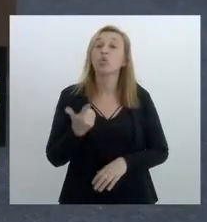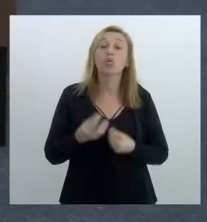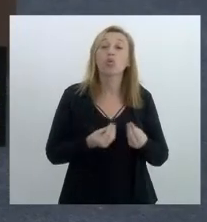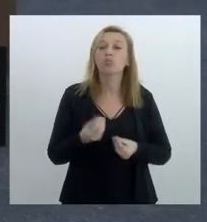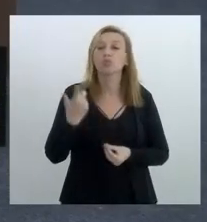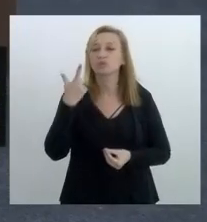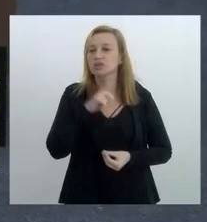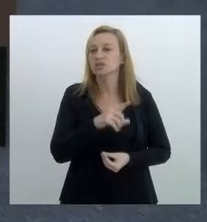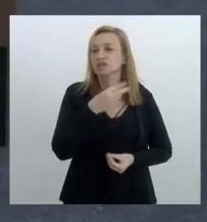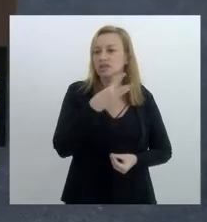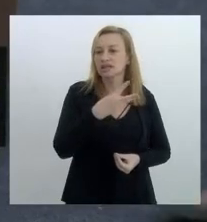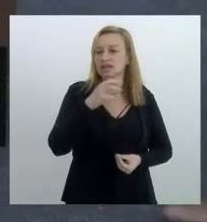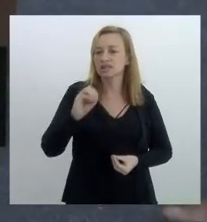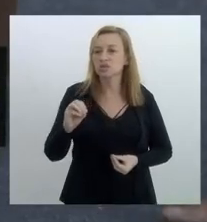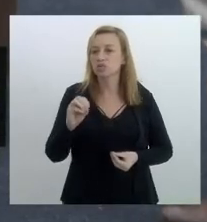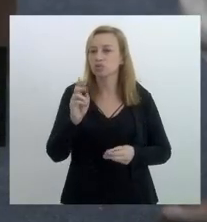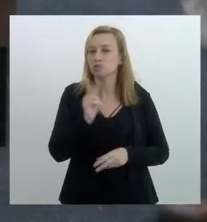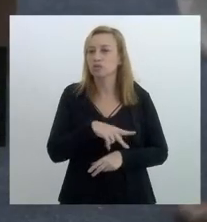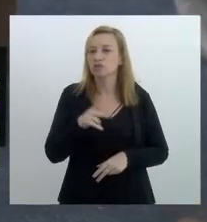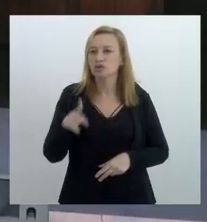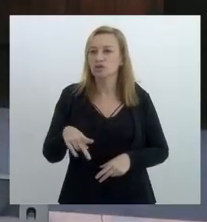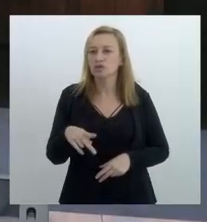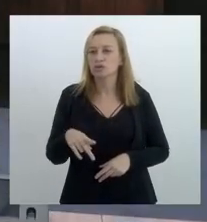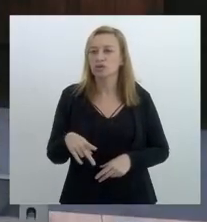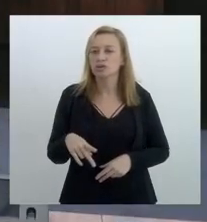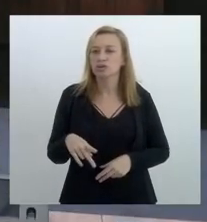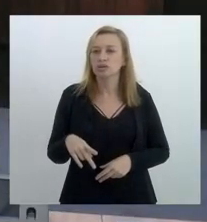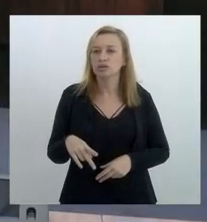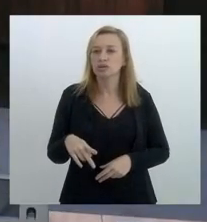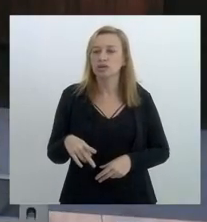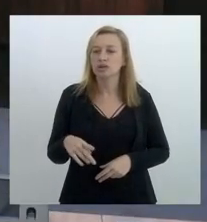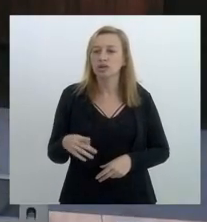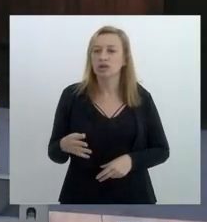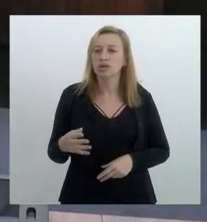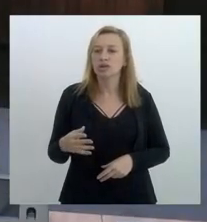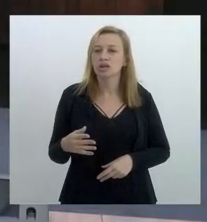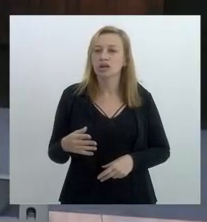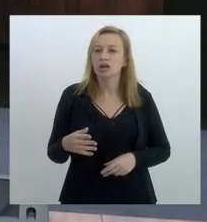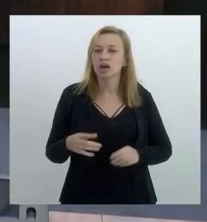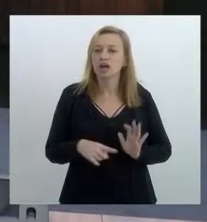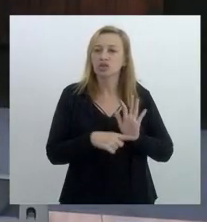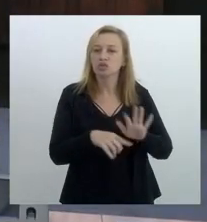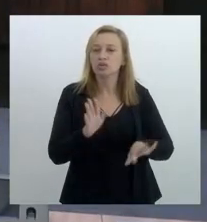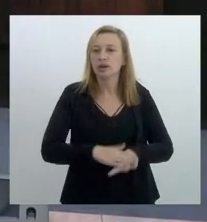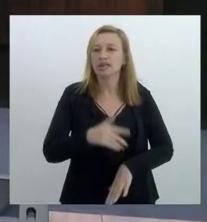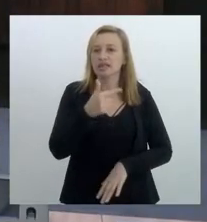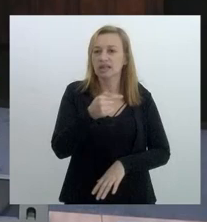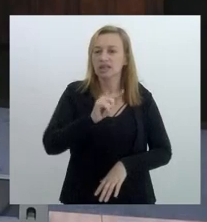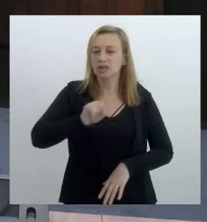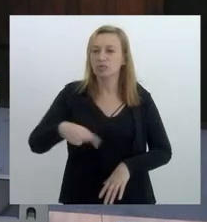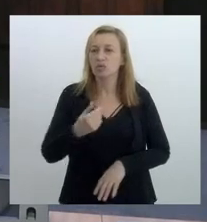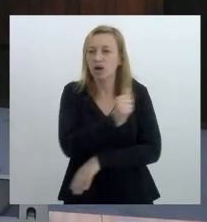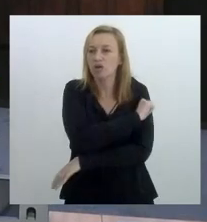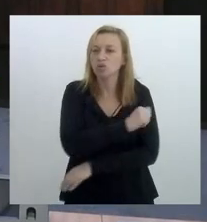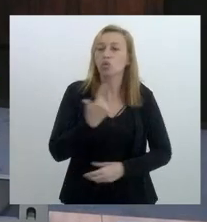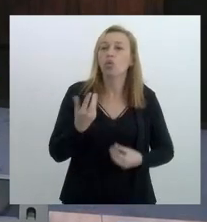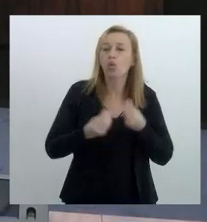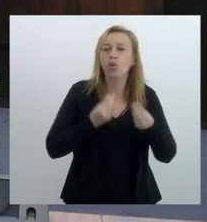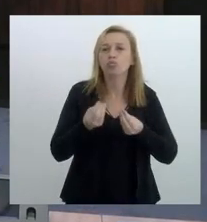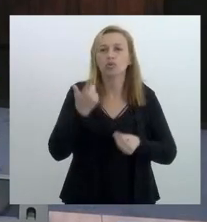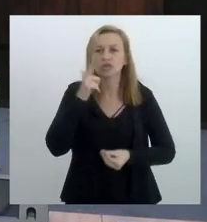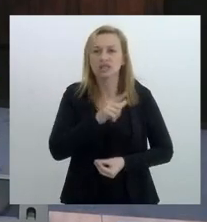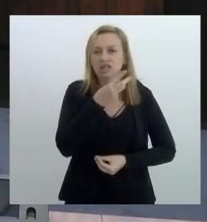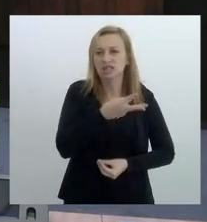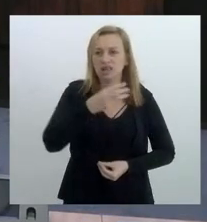que 300 professores atendam a mais de 7 mil estudantes? Como conseguir que